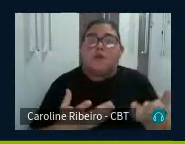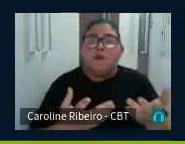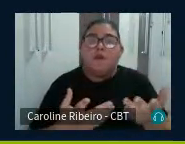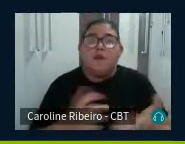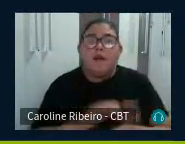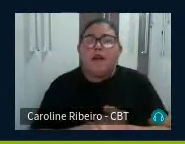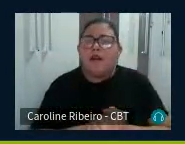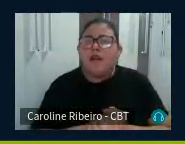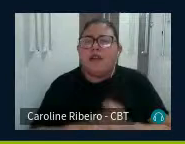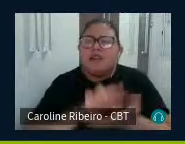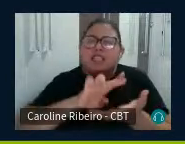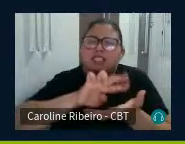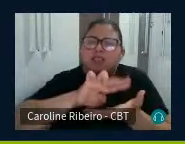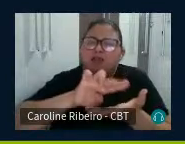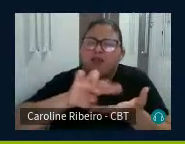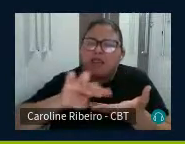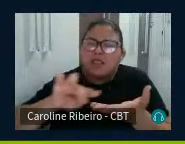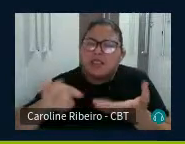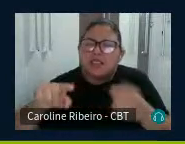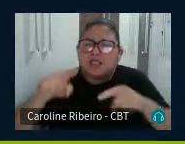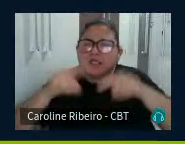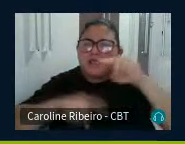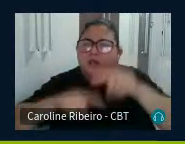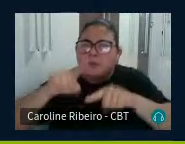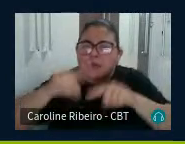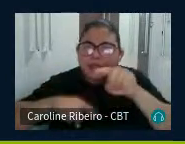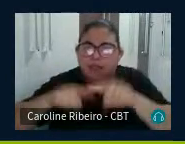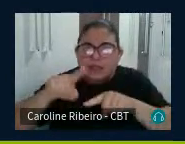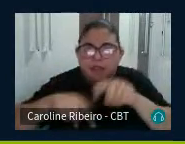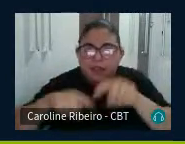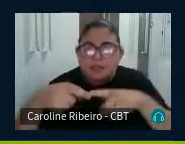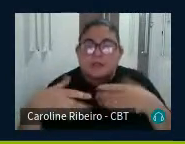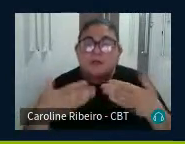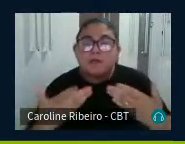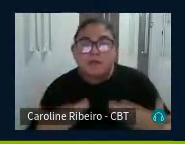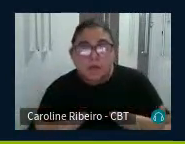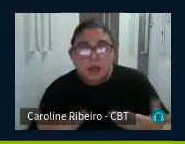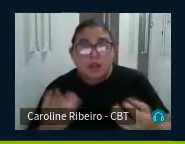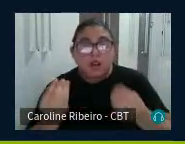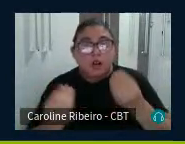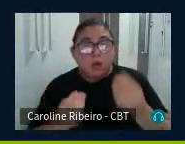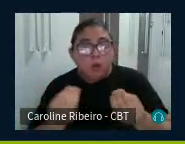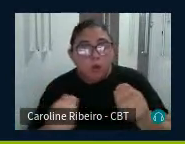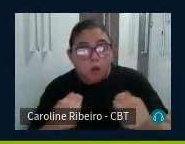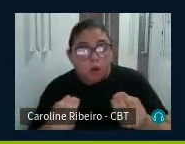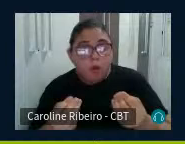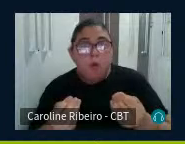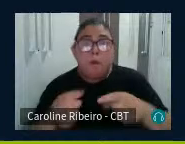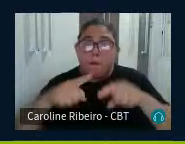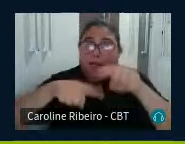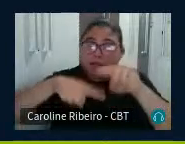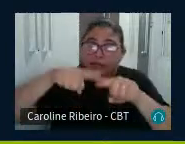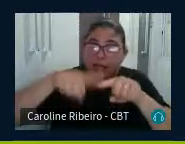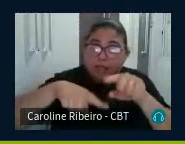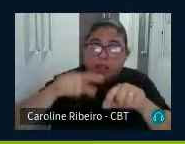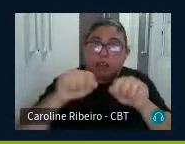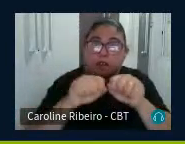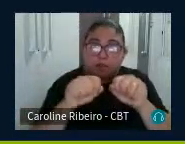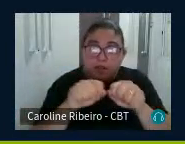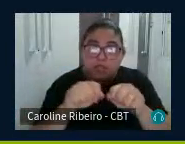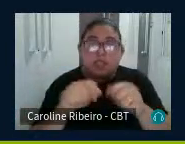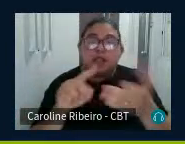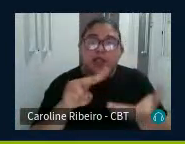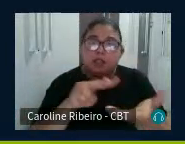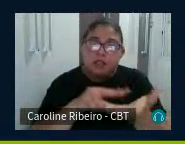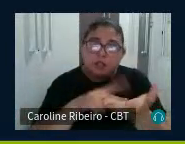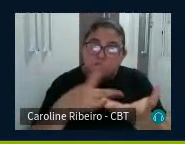a uma diversidade de materiais, né? E aí a gente começa a trabalhar em cima desses materiais para fazer